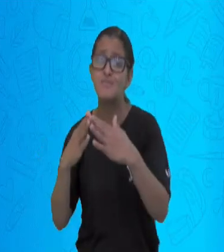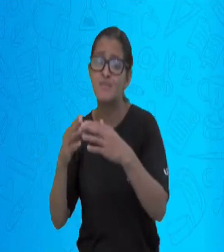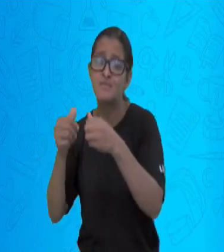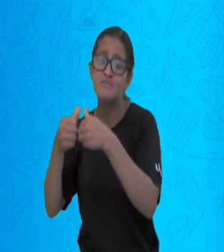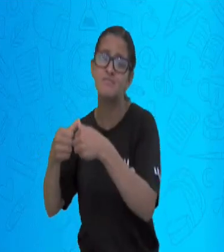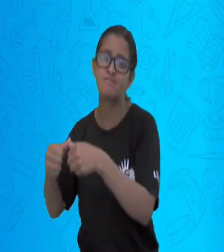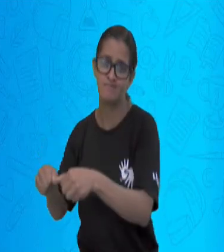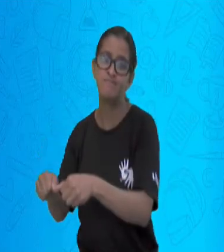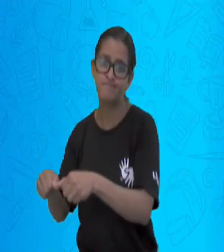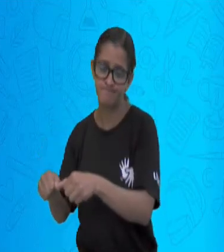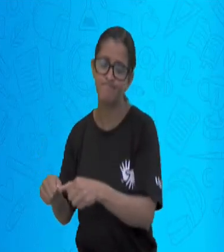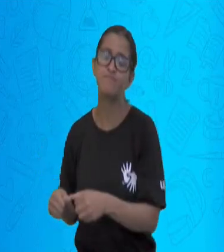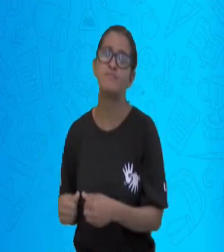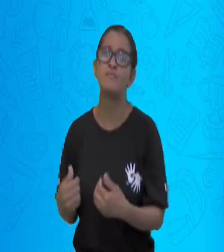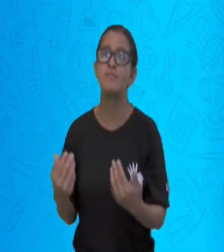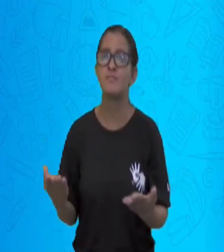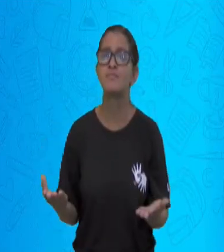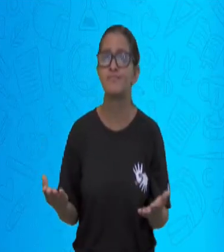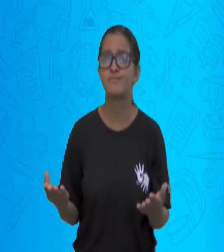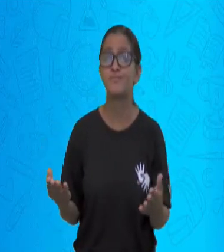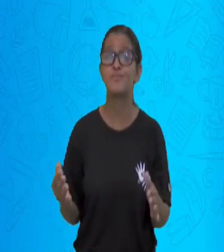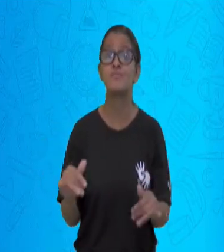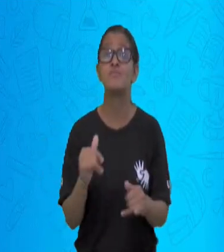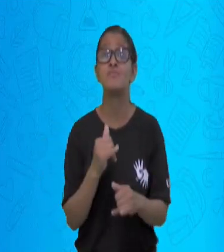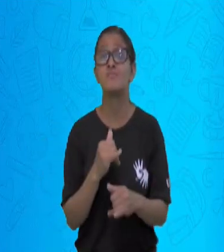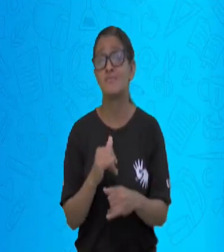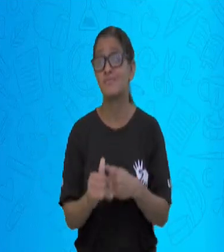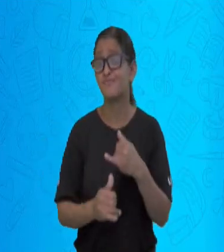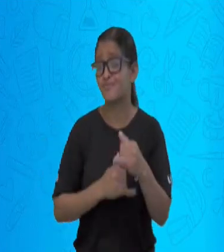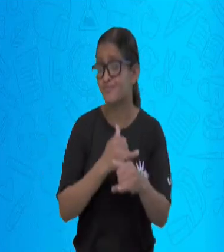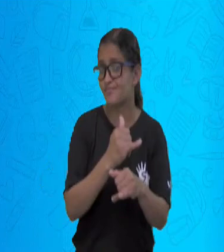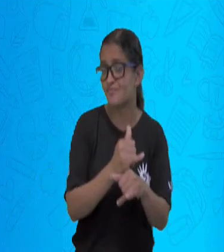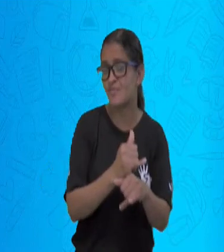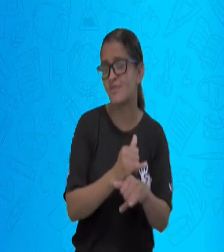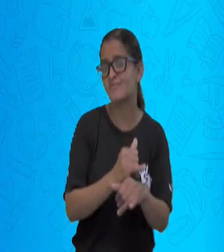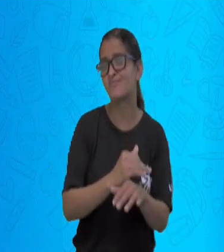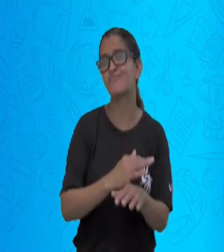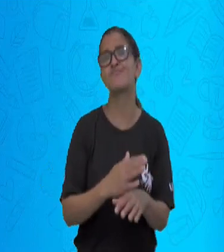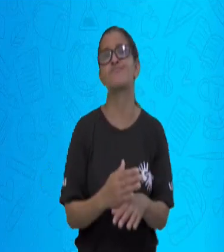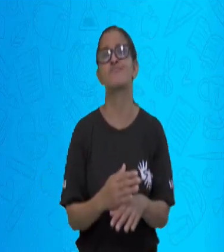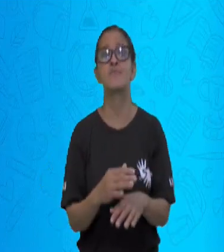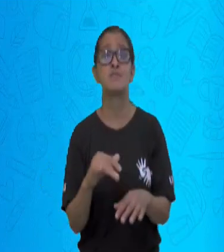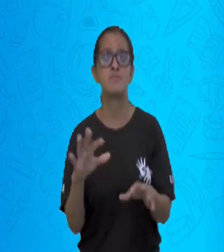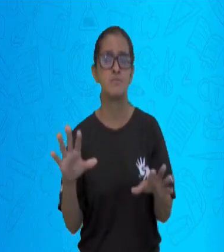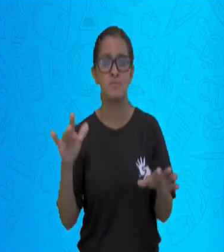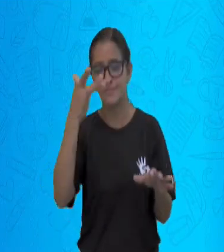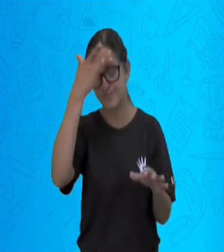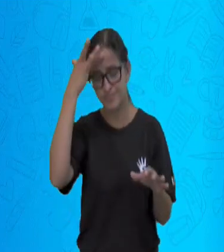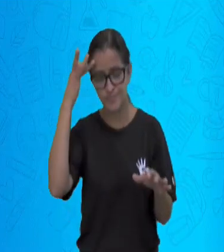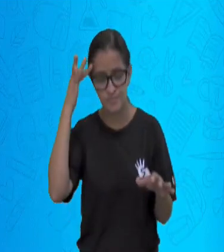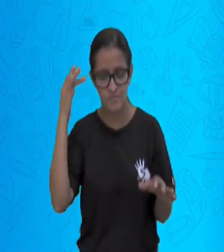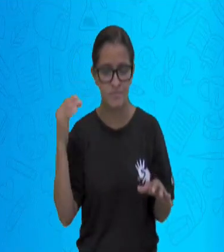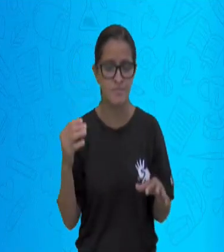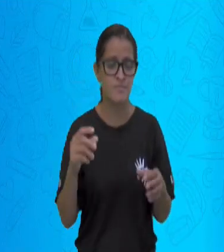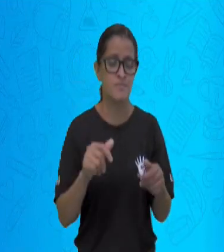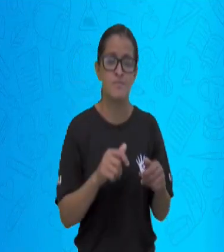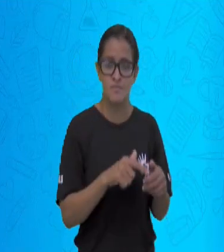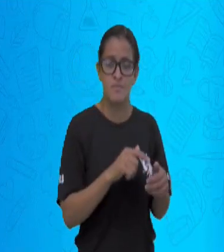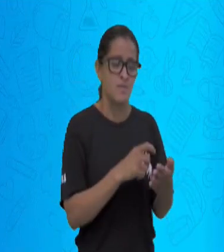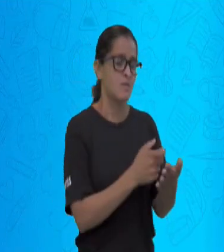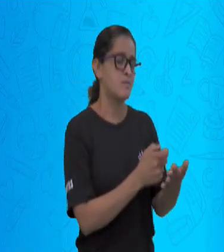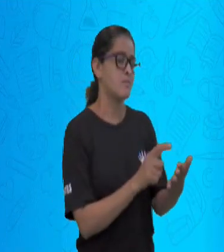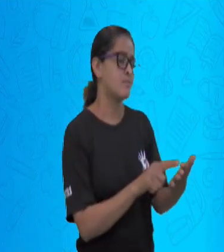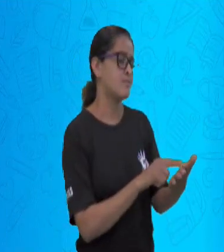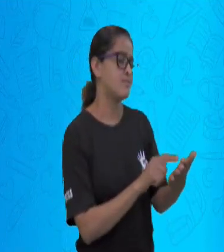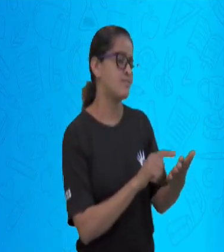mesmo da tecnologia, a gente acabou que distanciando um pouco. Nós ficamos muito presos no nosso computador, no nosso celular, vendo vídeos